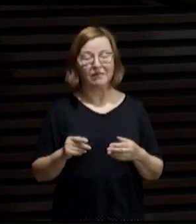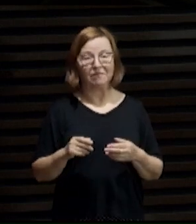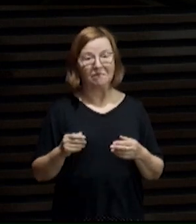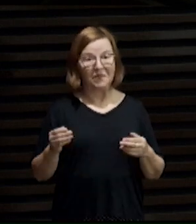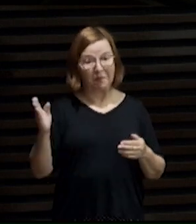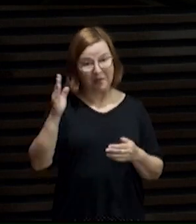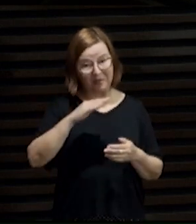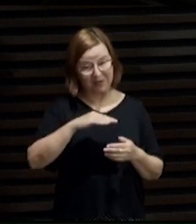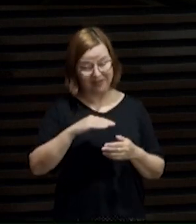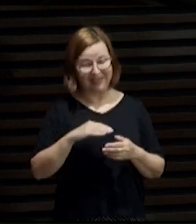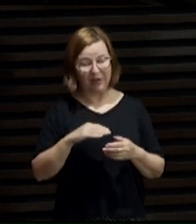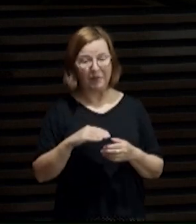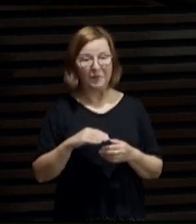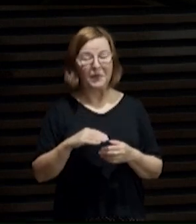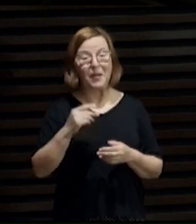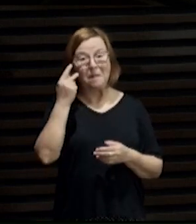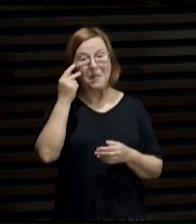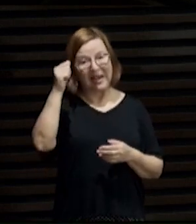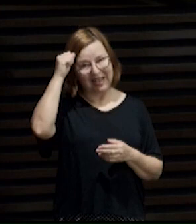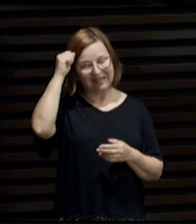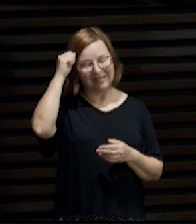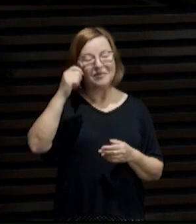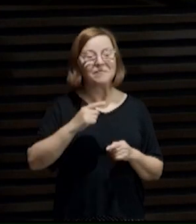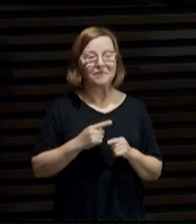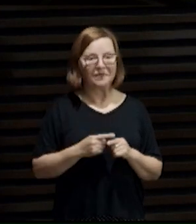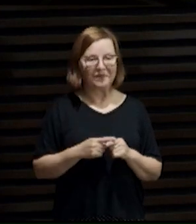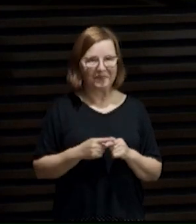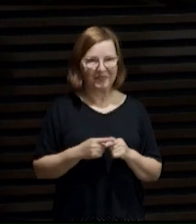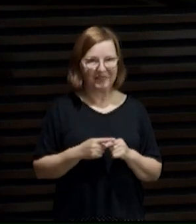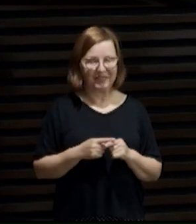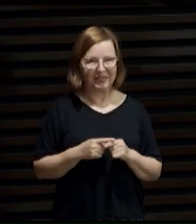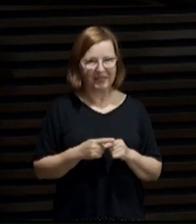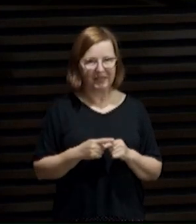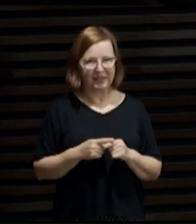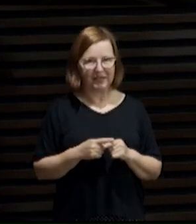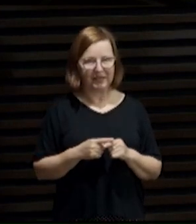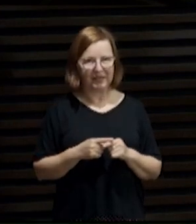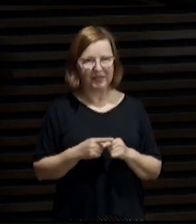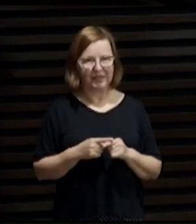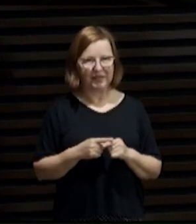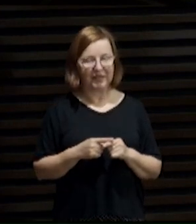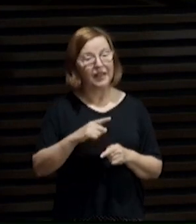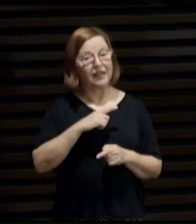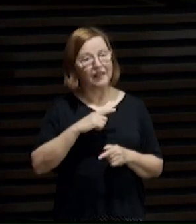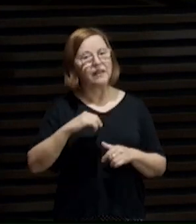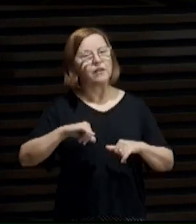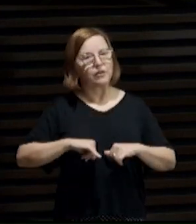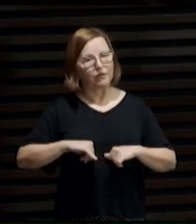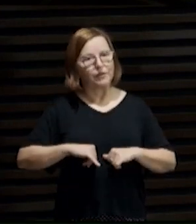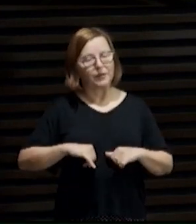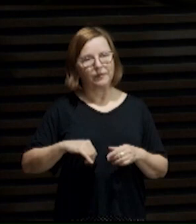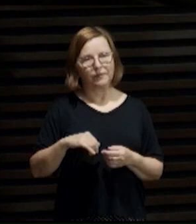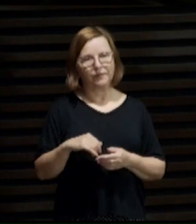Mas ali a maldição que foi dada a Adão é porque em dores haverá sofrimento. O